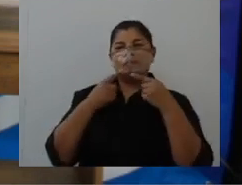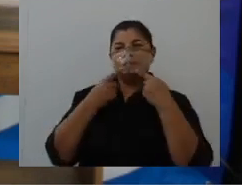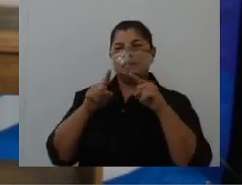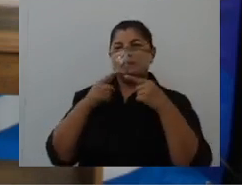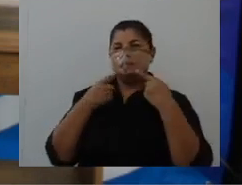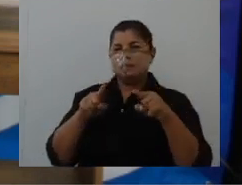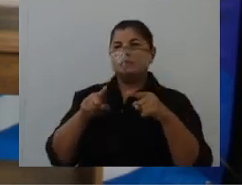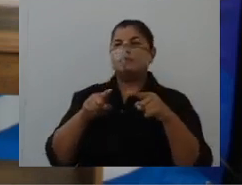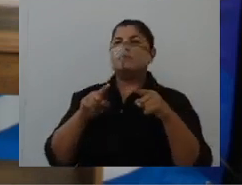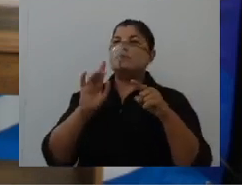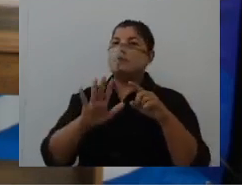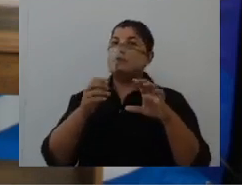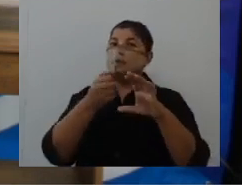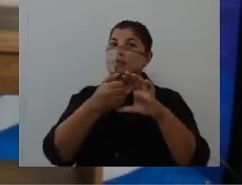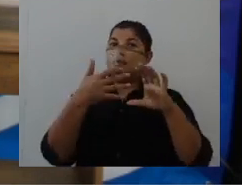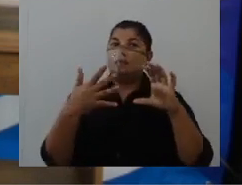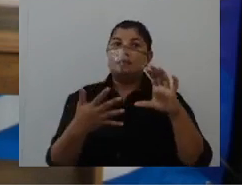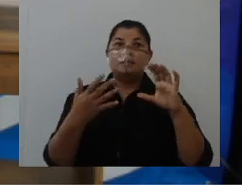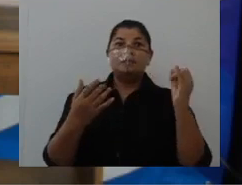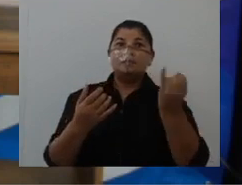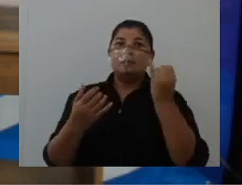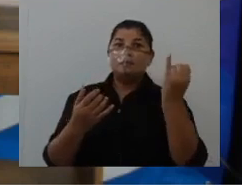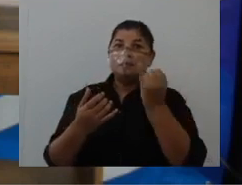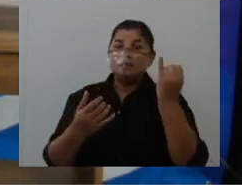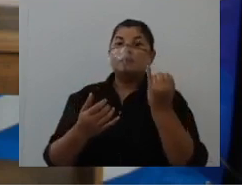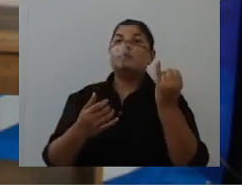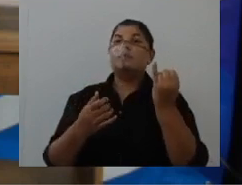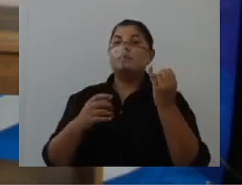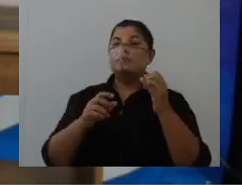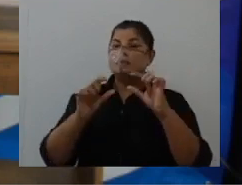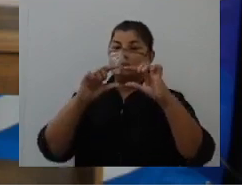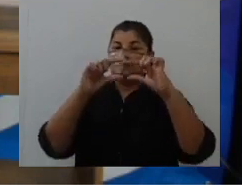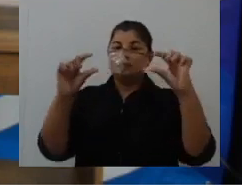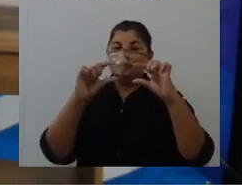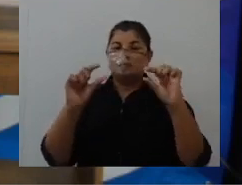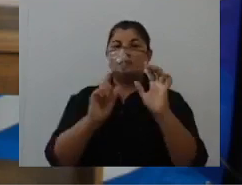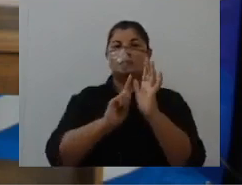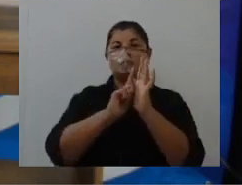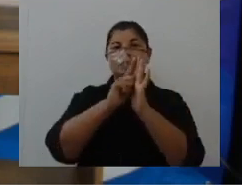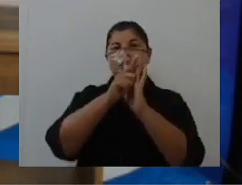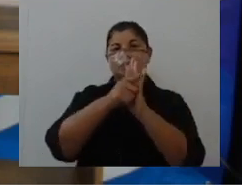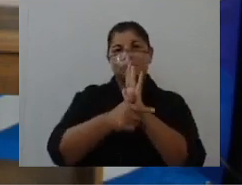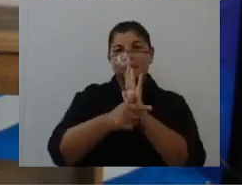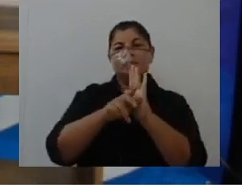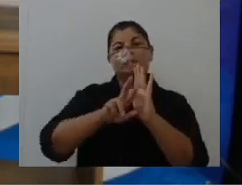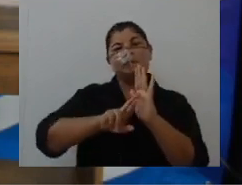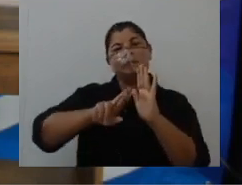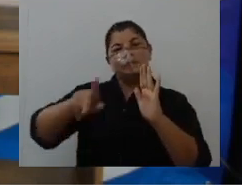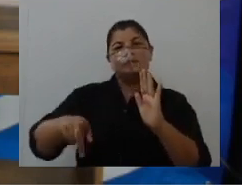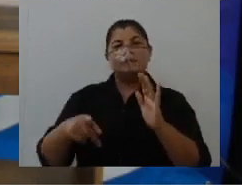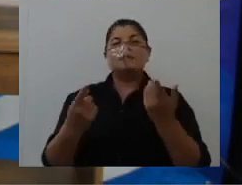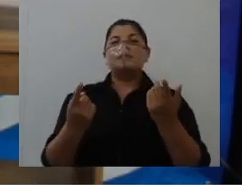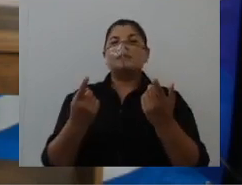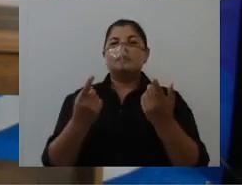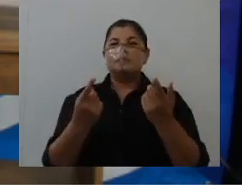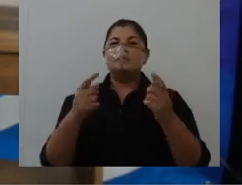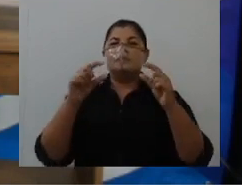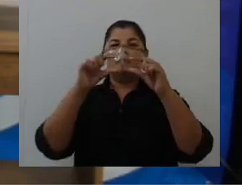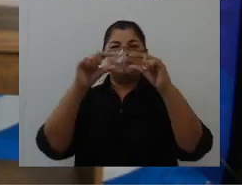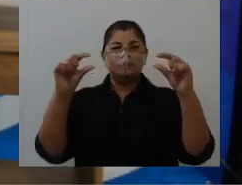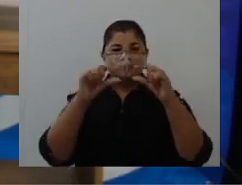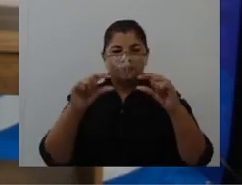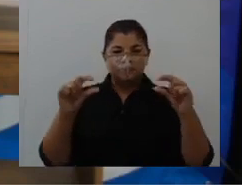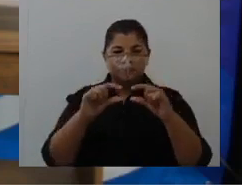característica principal que diferencia o gênero tirinha, né, as histórias em quadrinhos,